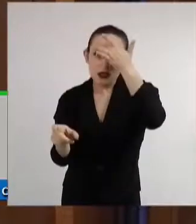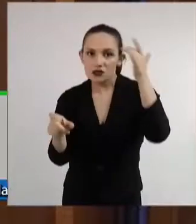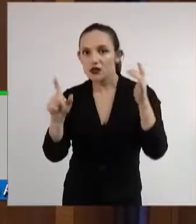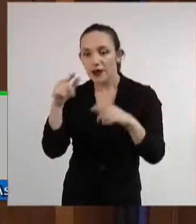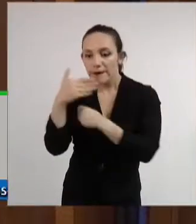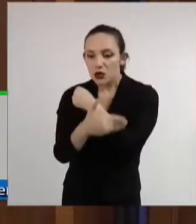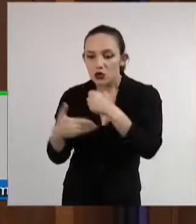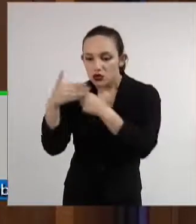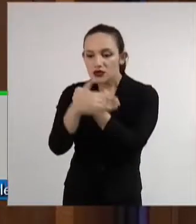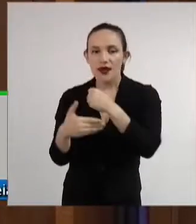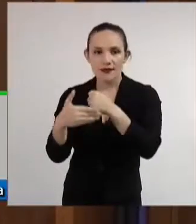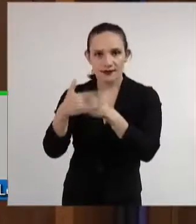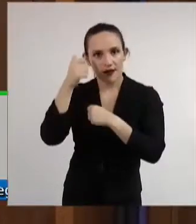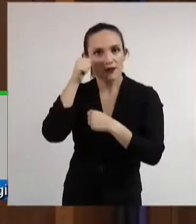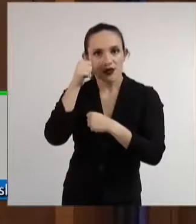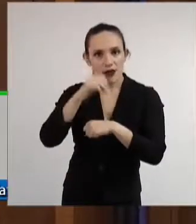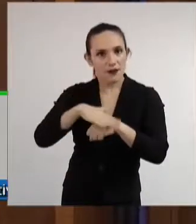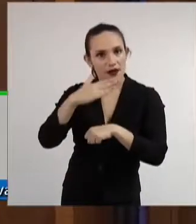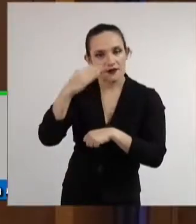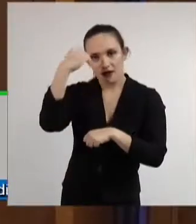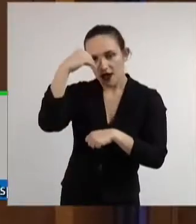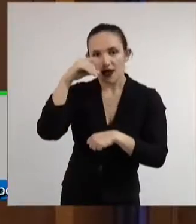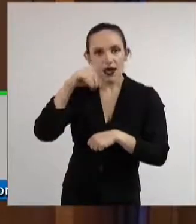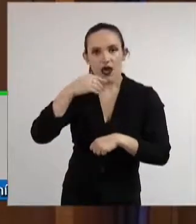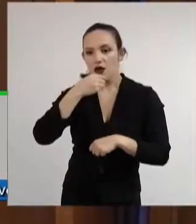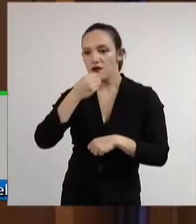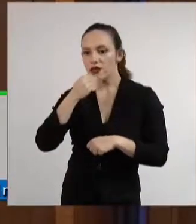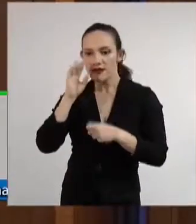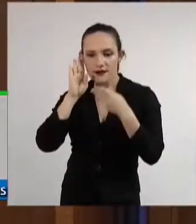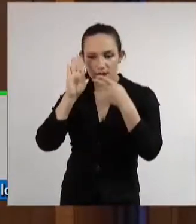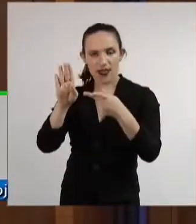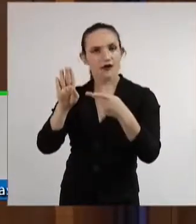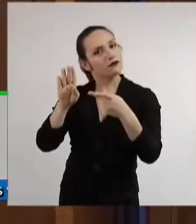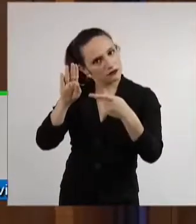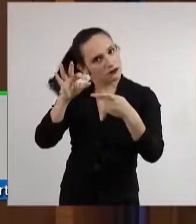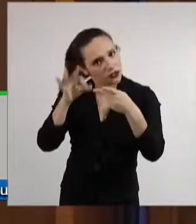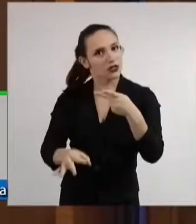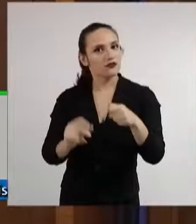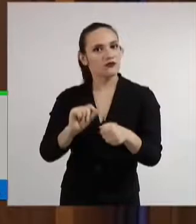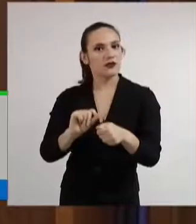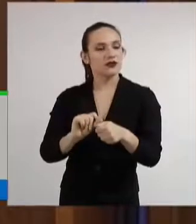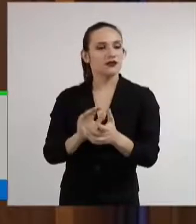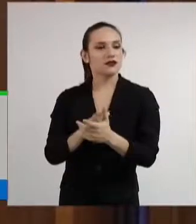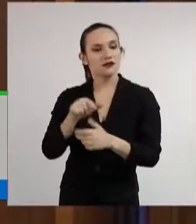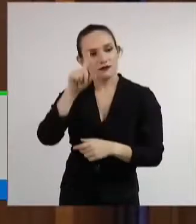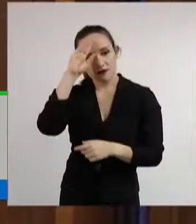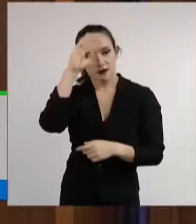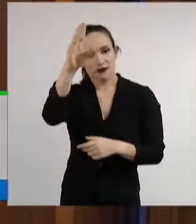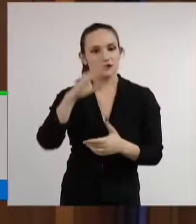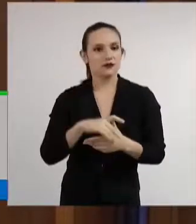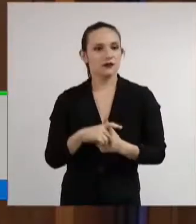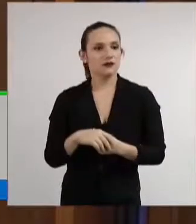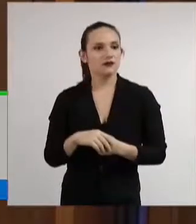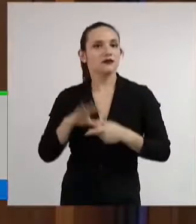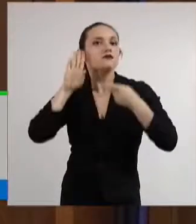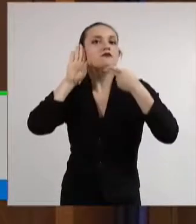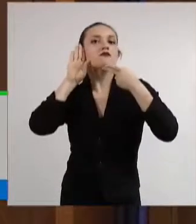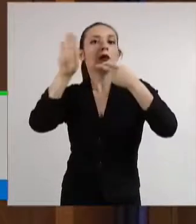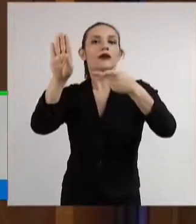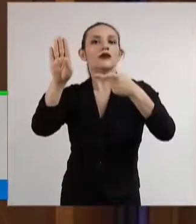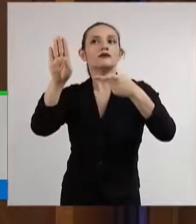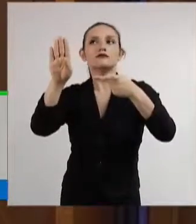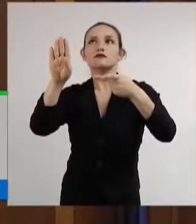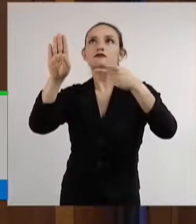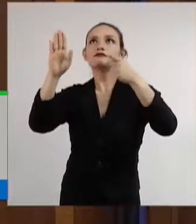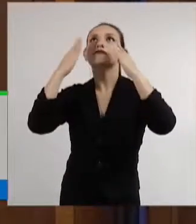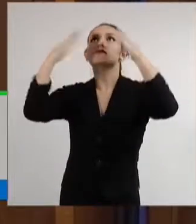mais frágil, homem é aquele que honra com a sua palavra, e principalmente aquele que faz um juramento